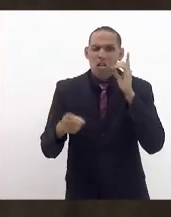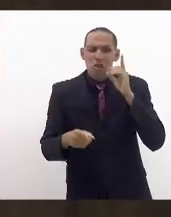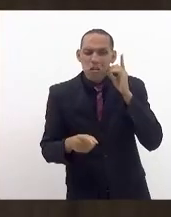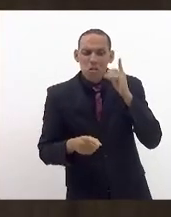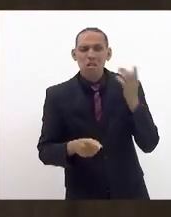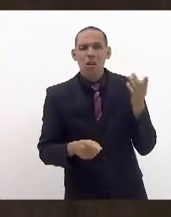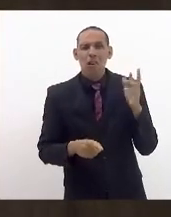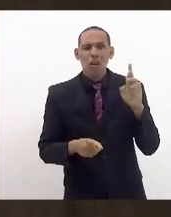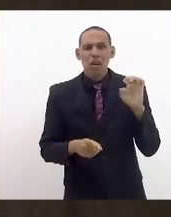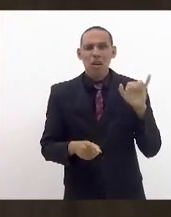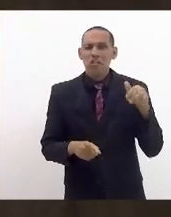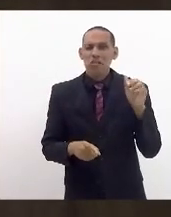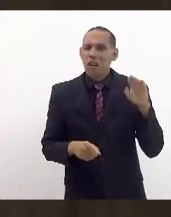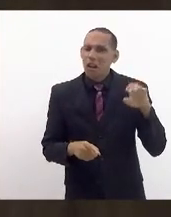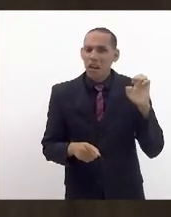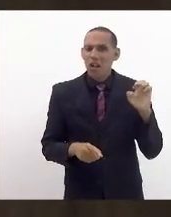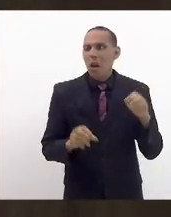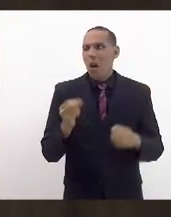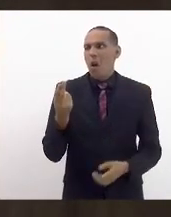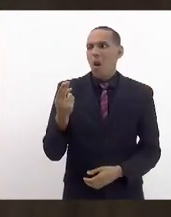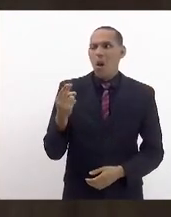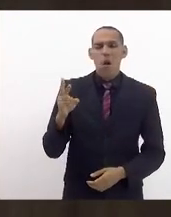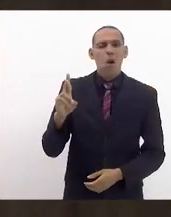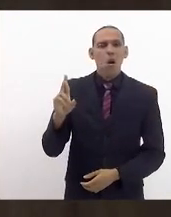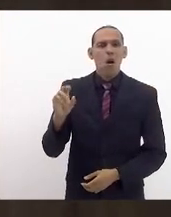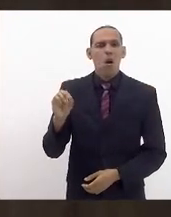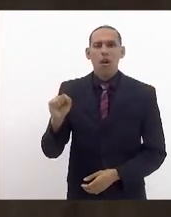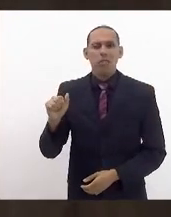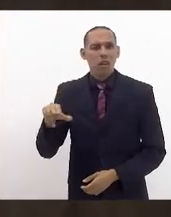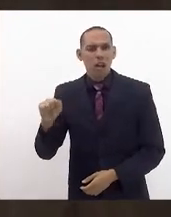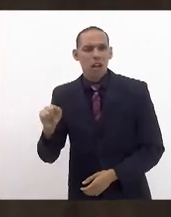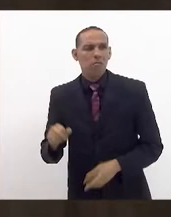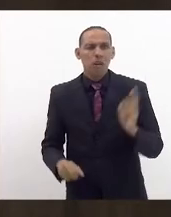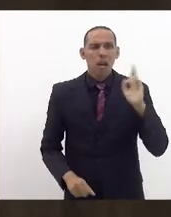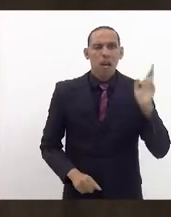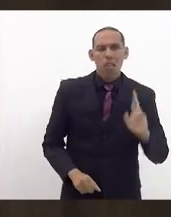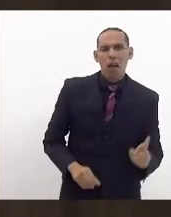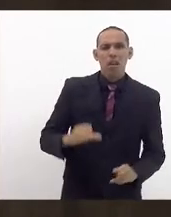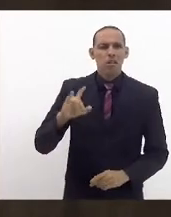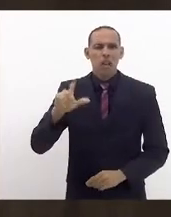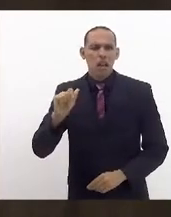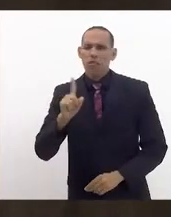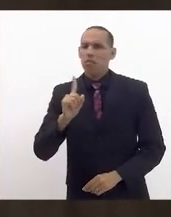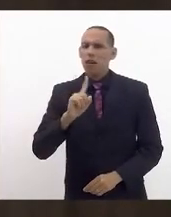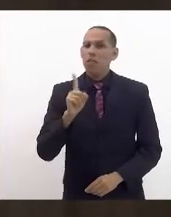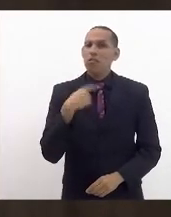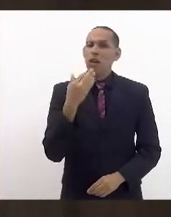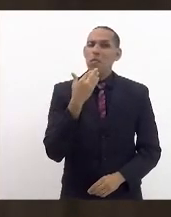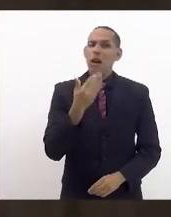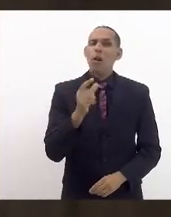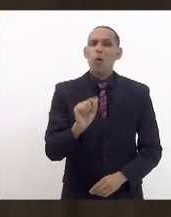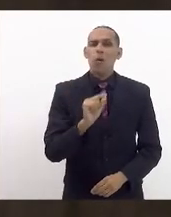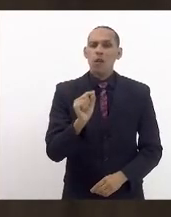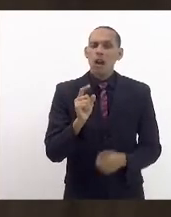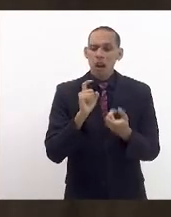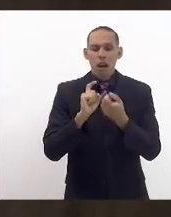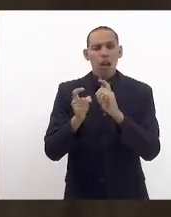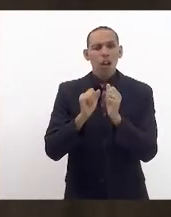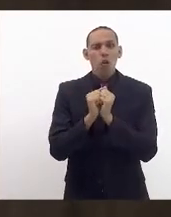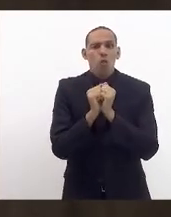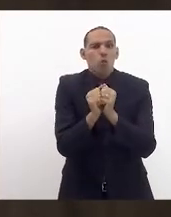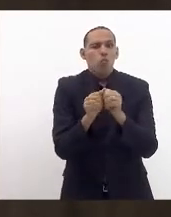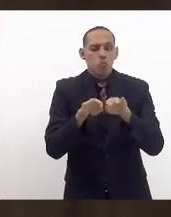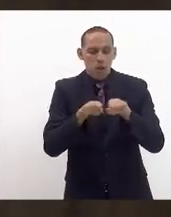deputada Renata, ou deputada Rosana, ou deputada Célia. Nós pedimos uma reunião com a